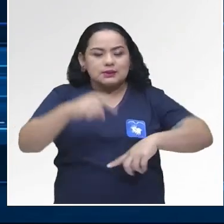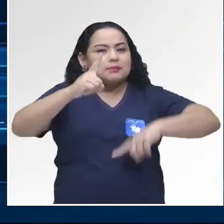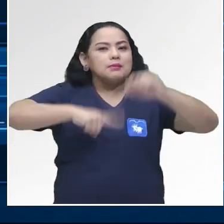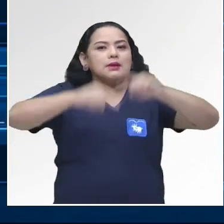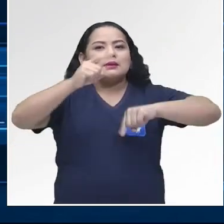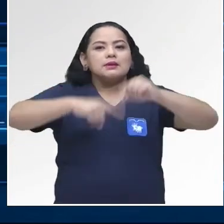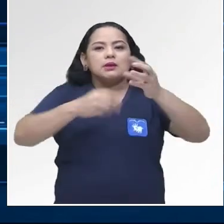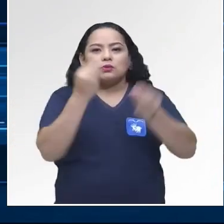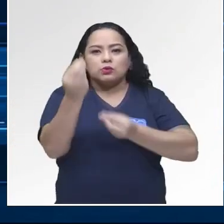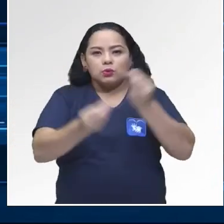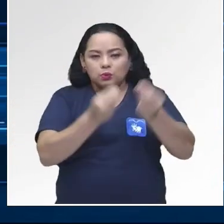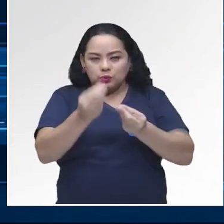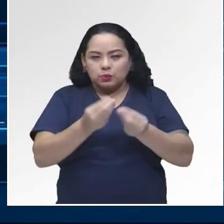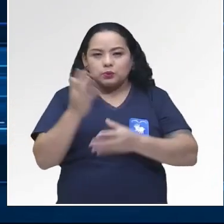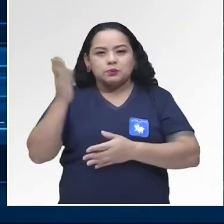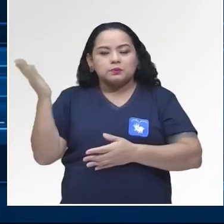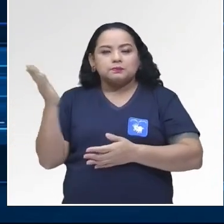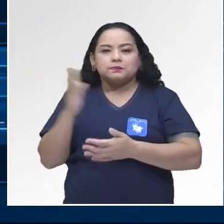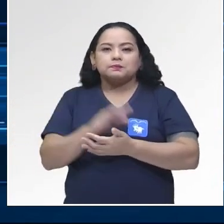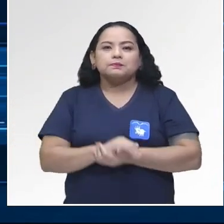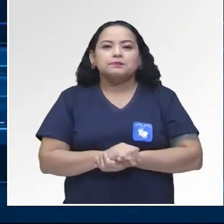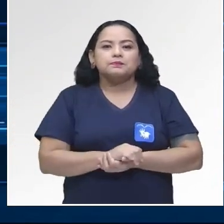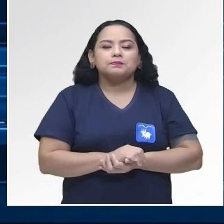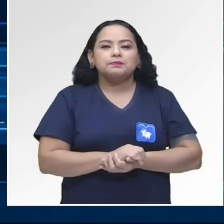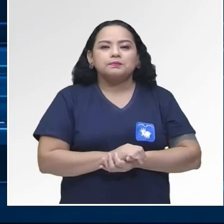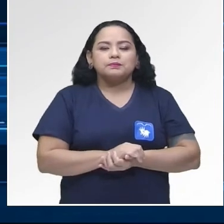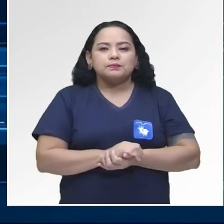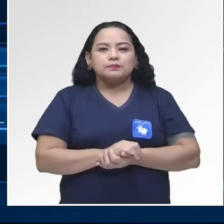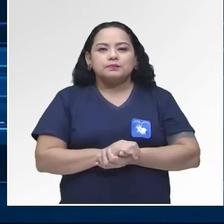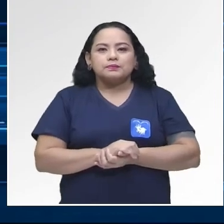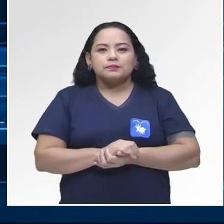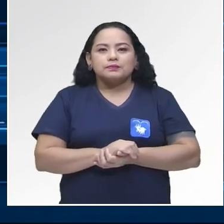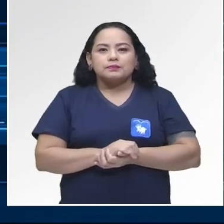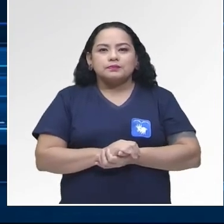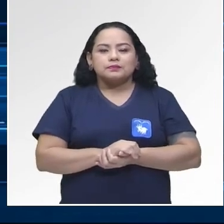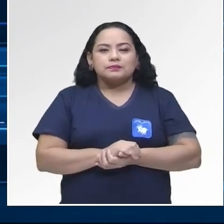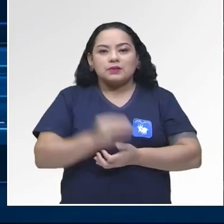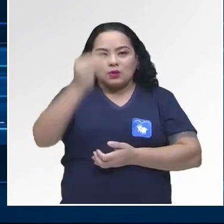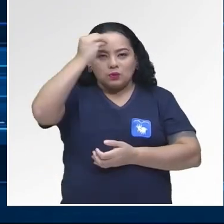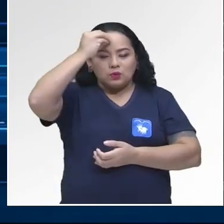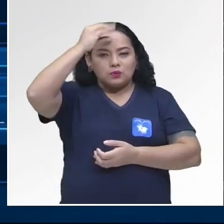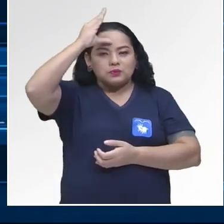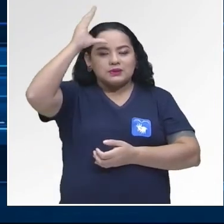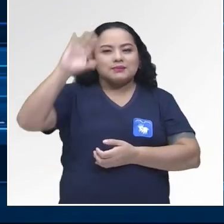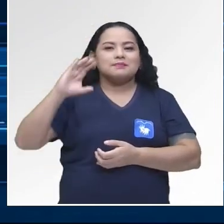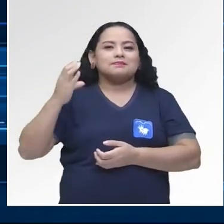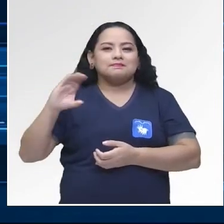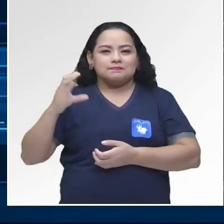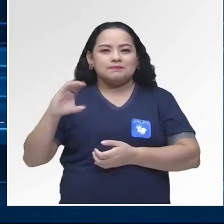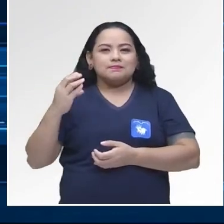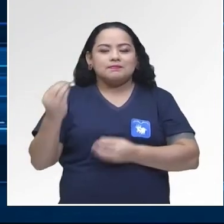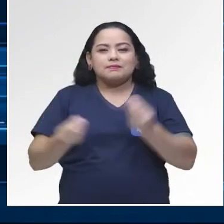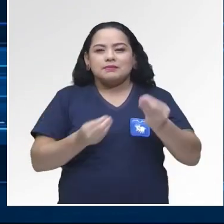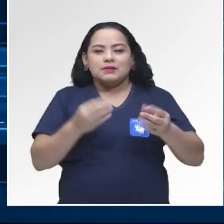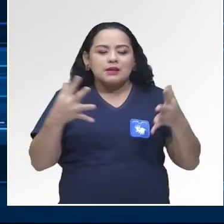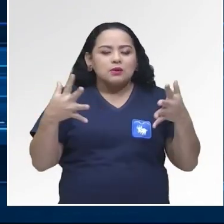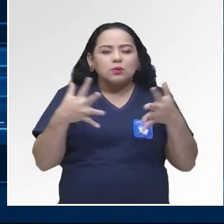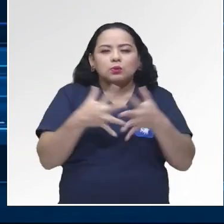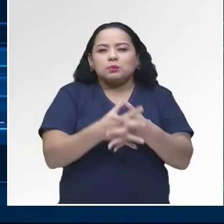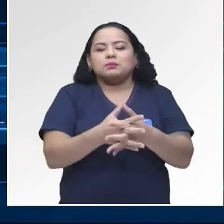para fazer. Não é isso? Então, o conhecimento científico, ele é muito